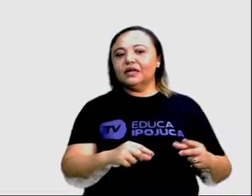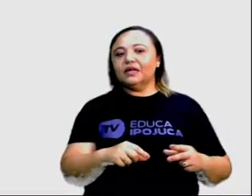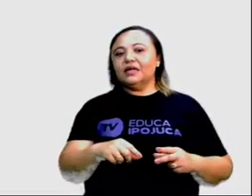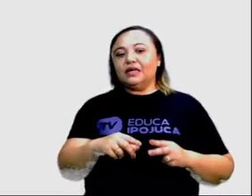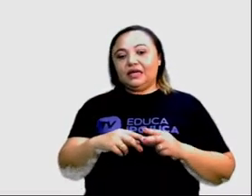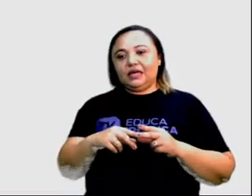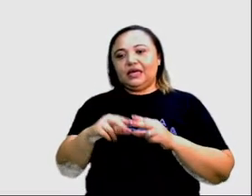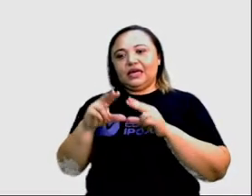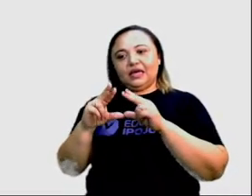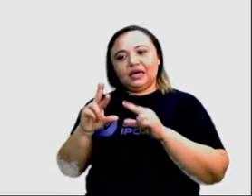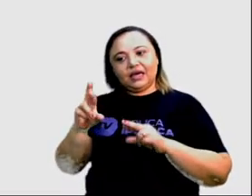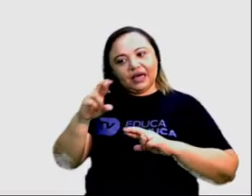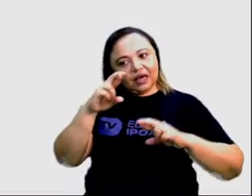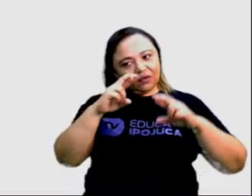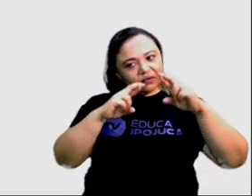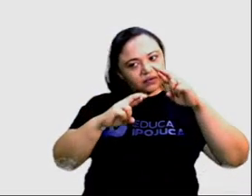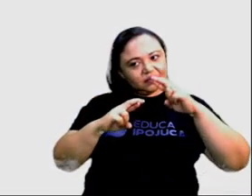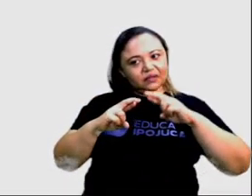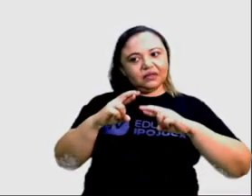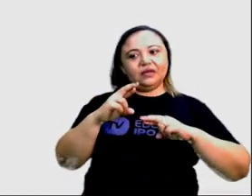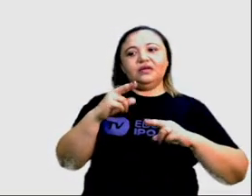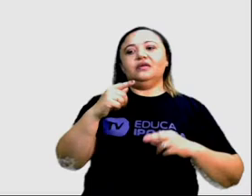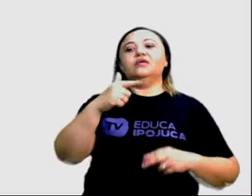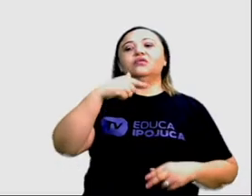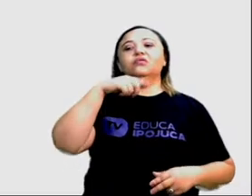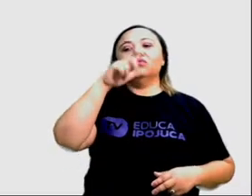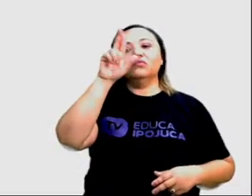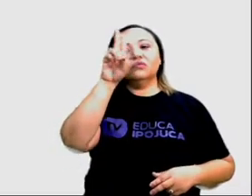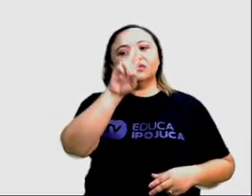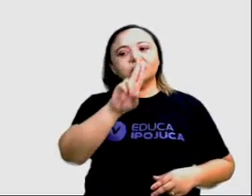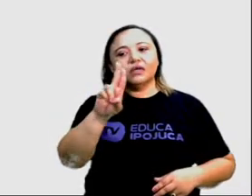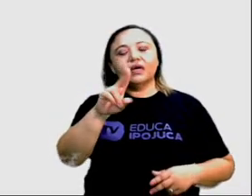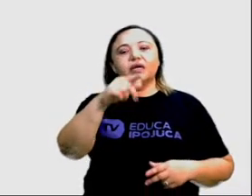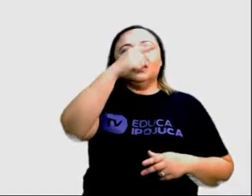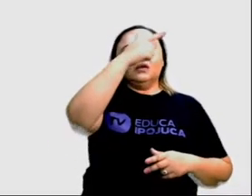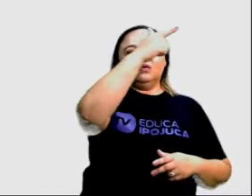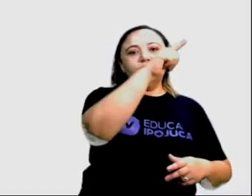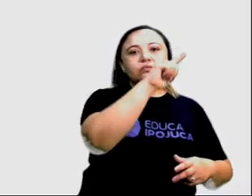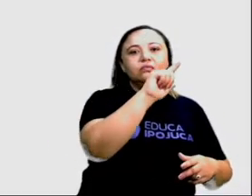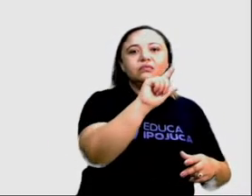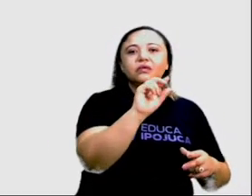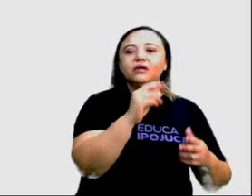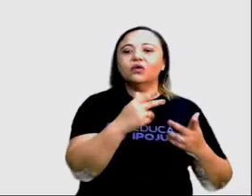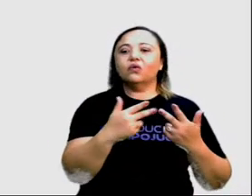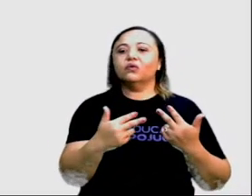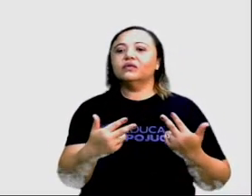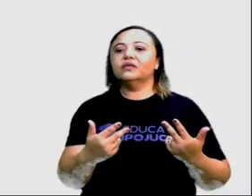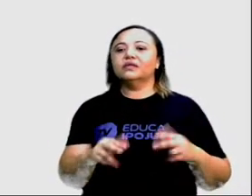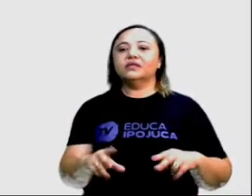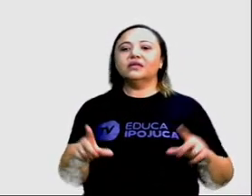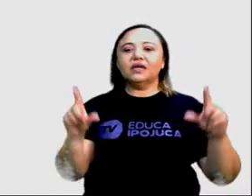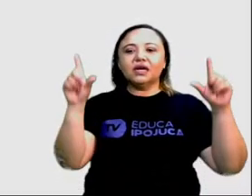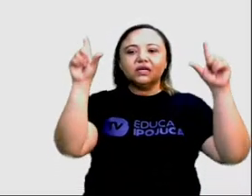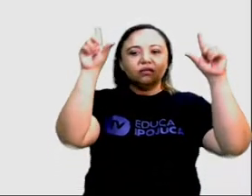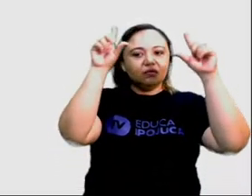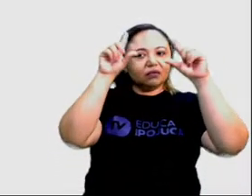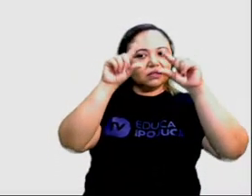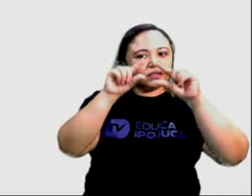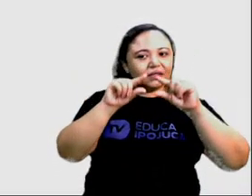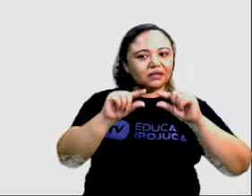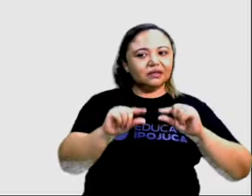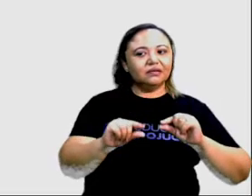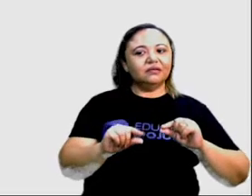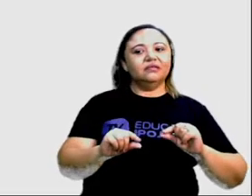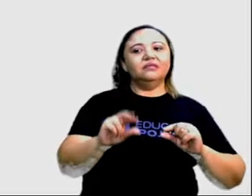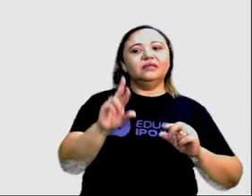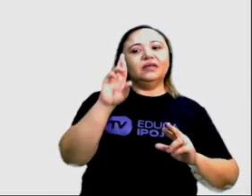é usar aquele mesmo produto para outra coisa. E também é diferente da redução, que consiste em